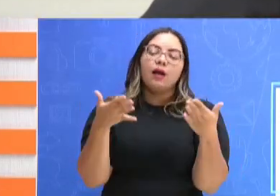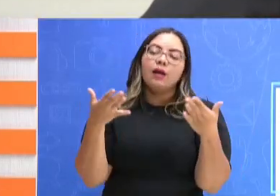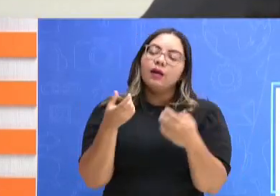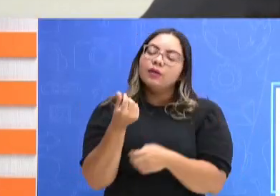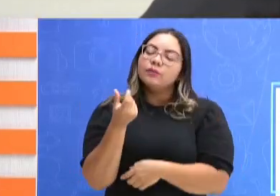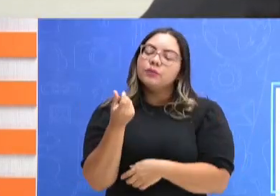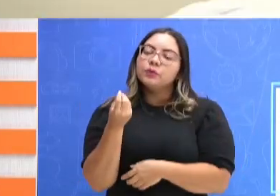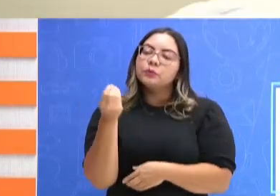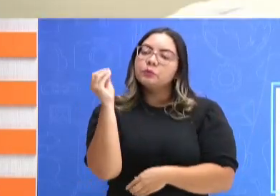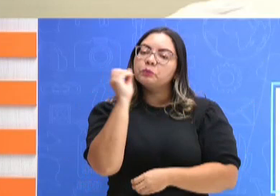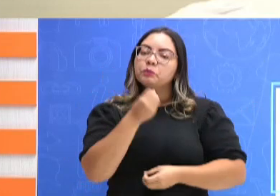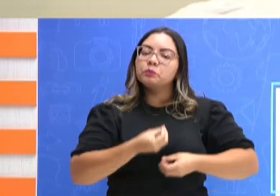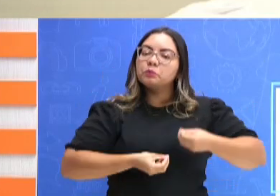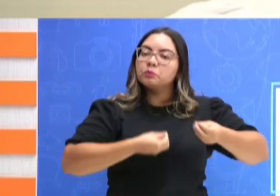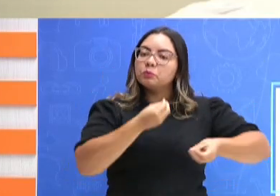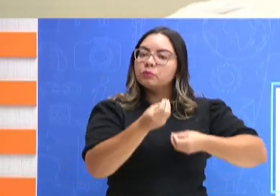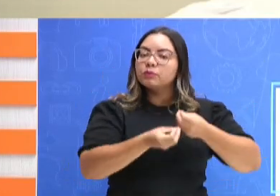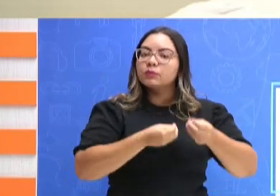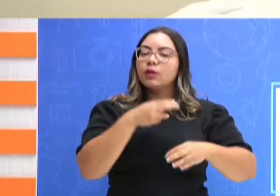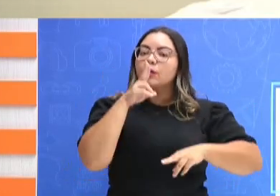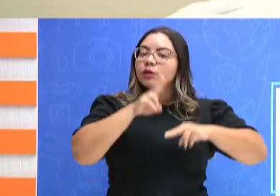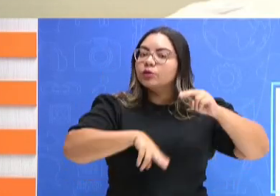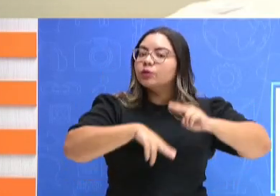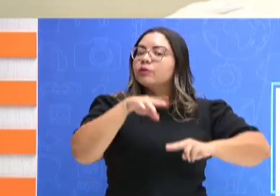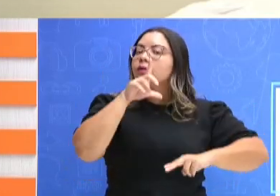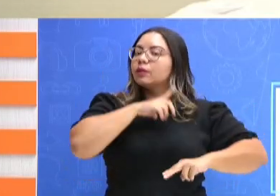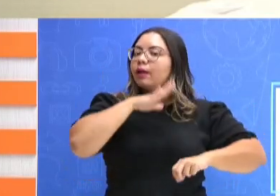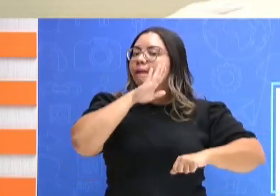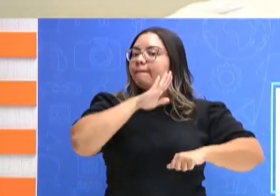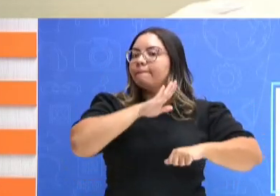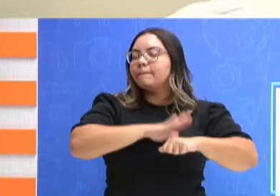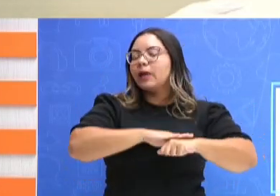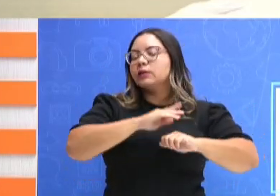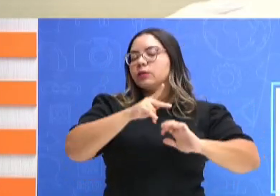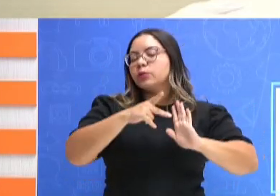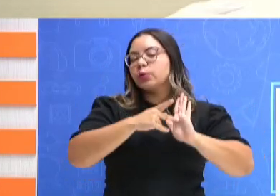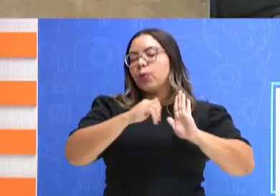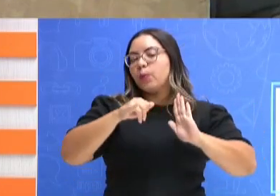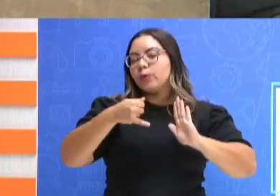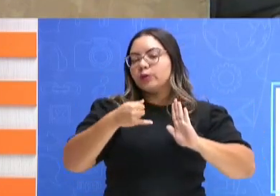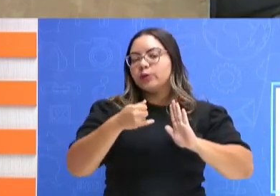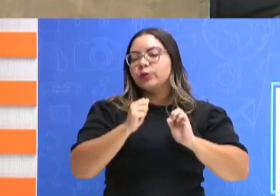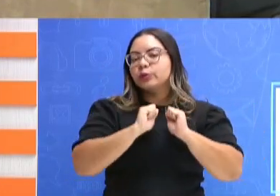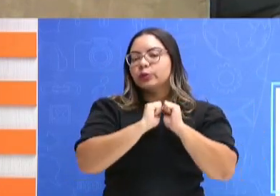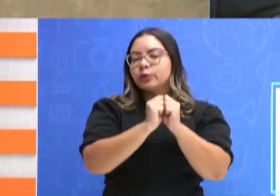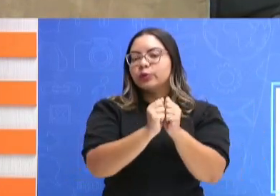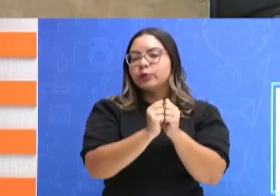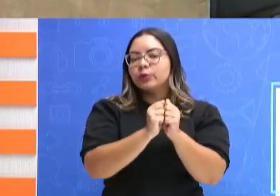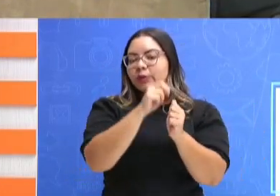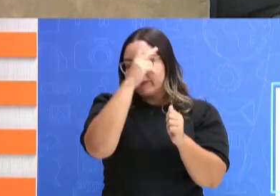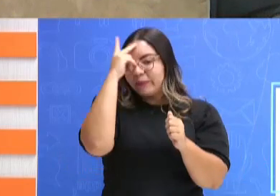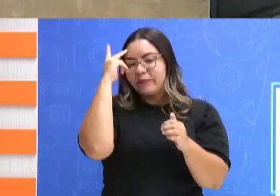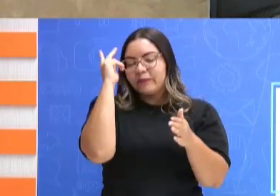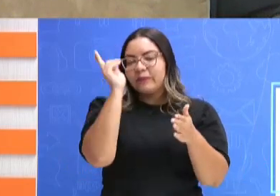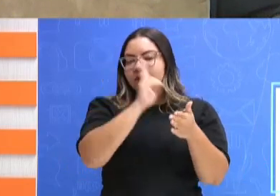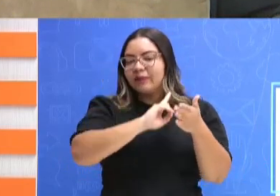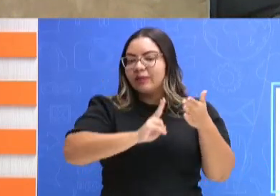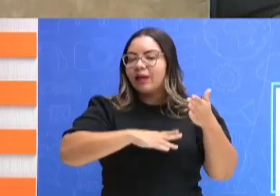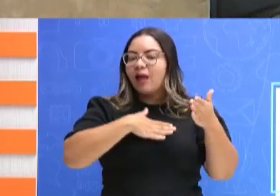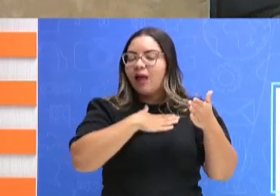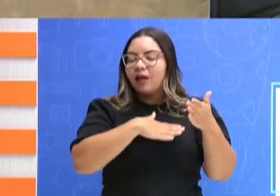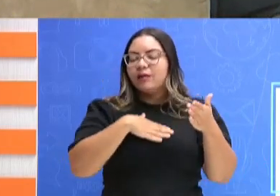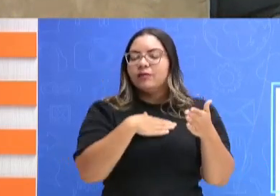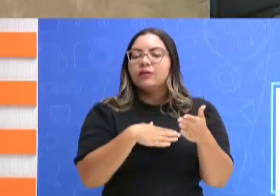local, injetando muito dinheiro. E em junho já vem mais aí com o projeto dos artistas, né? Mais dinheiro para os artistas nesse momento de